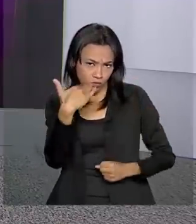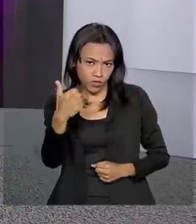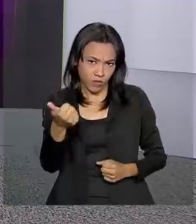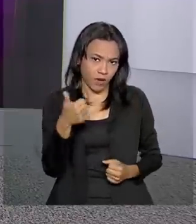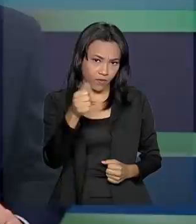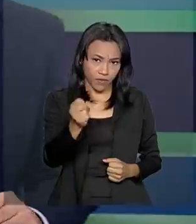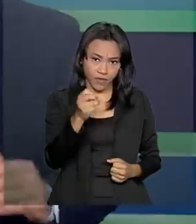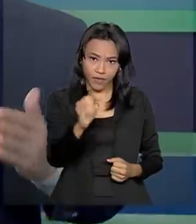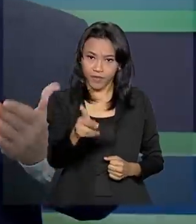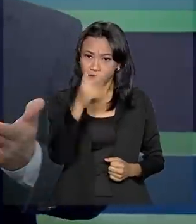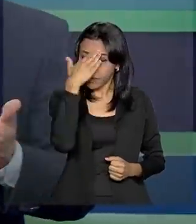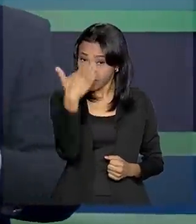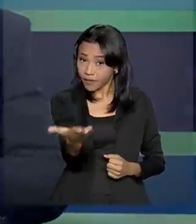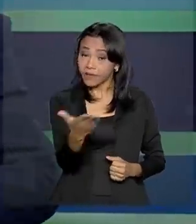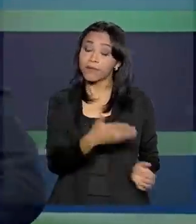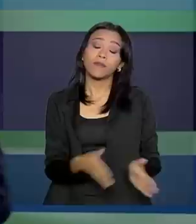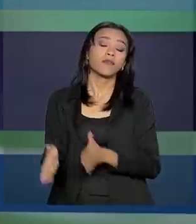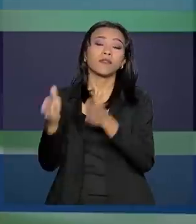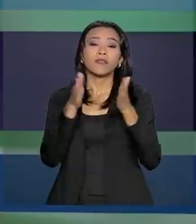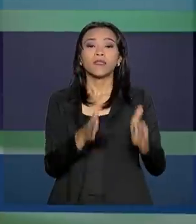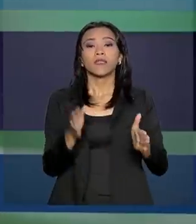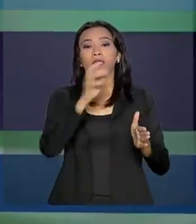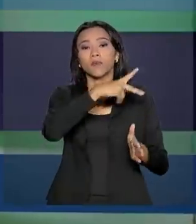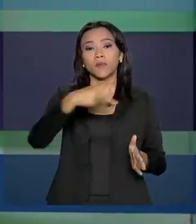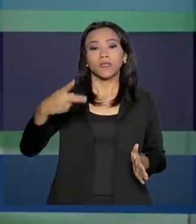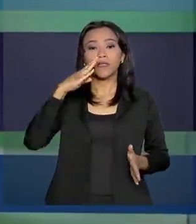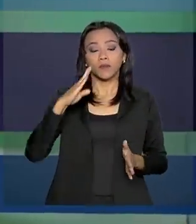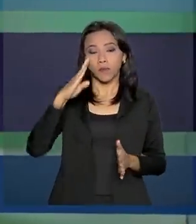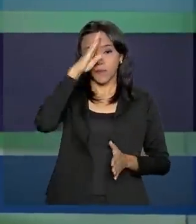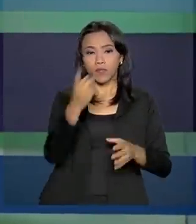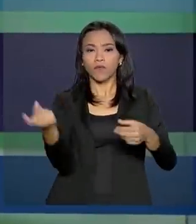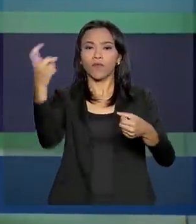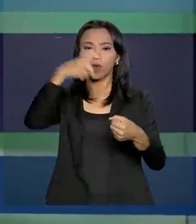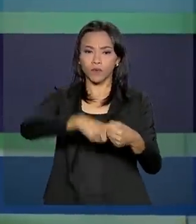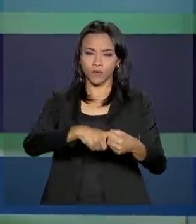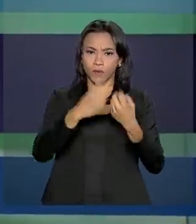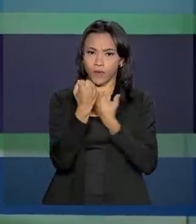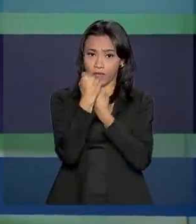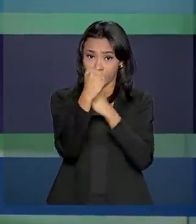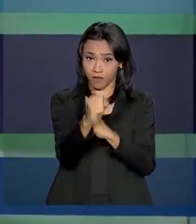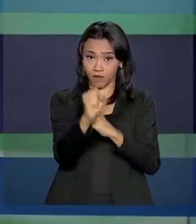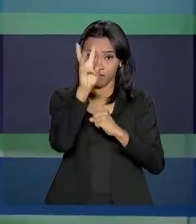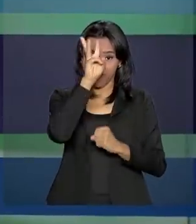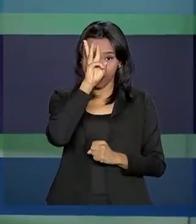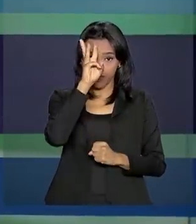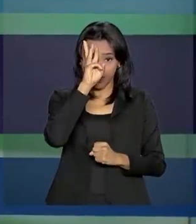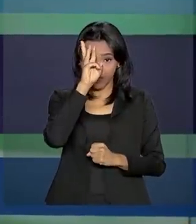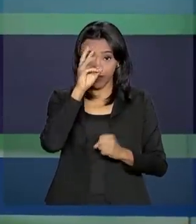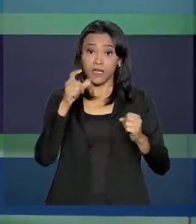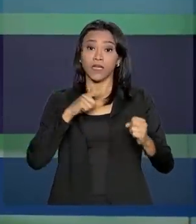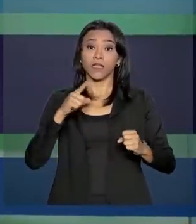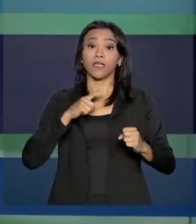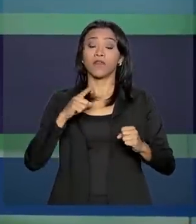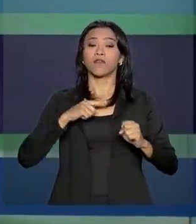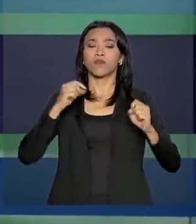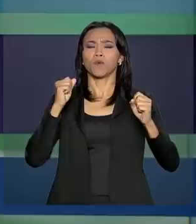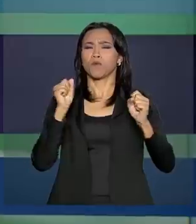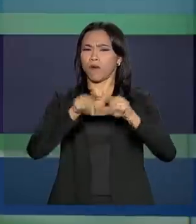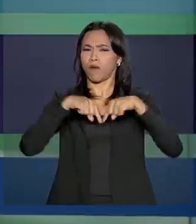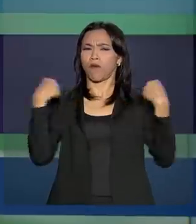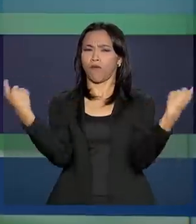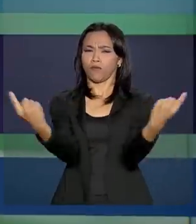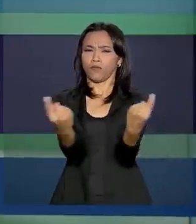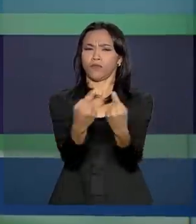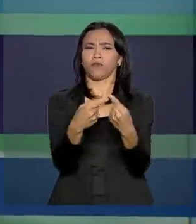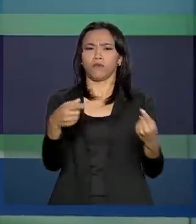bem? Obrigado. Bom, e o presidente Jair Bolsonaro voltou a defender nesta terça-feira, durante cerimônia da Frente Parlamentar da